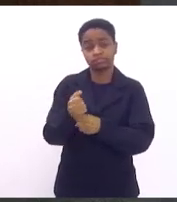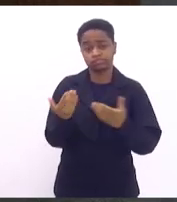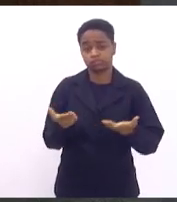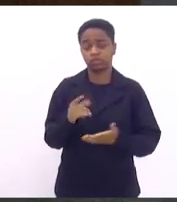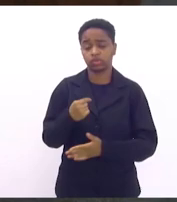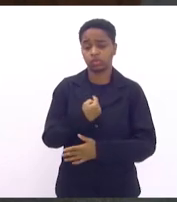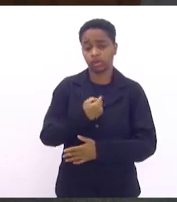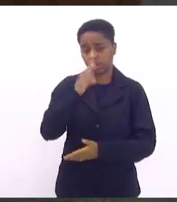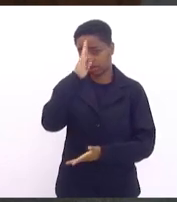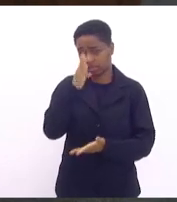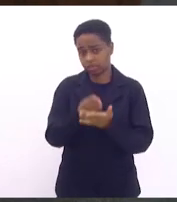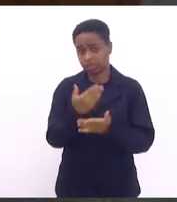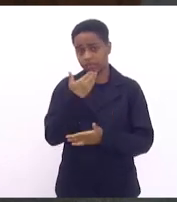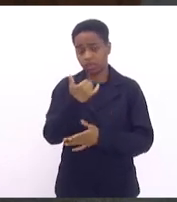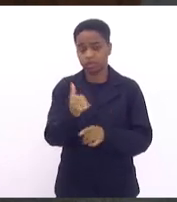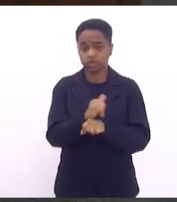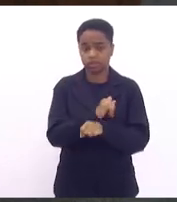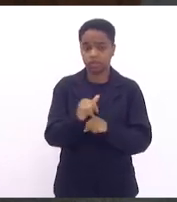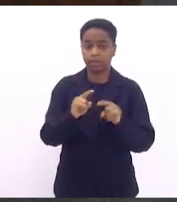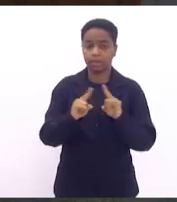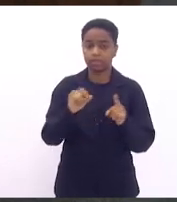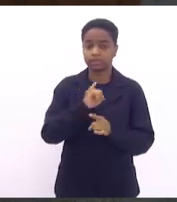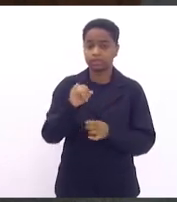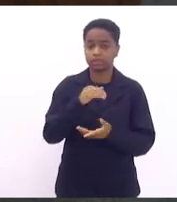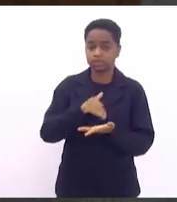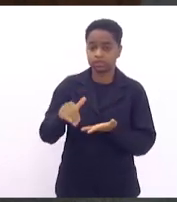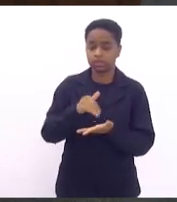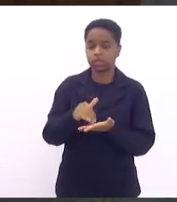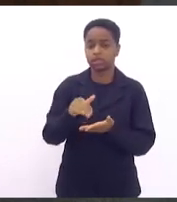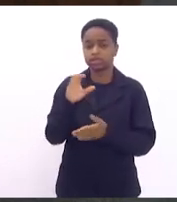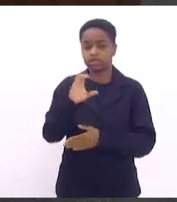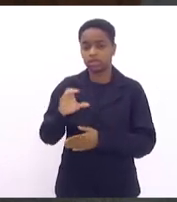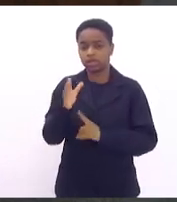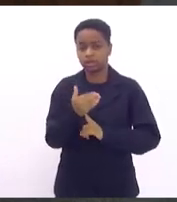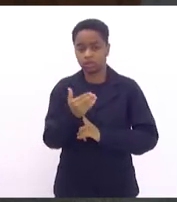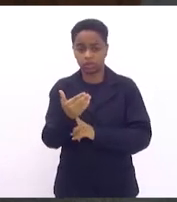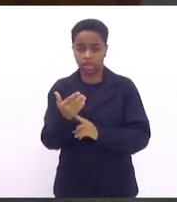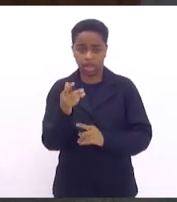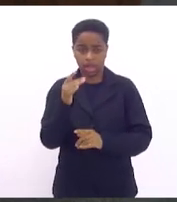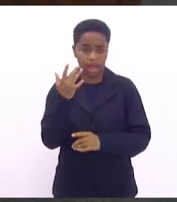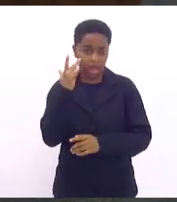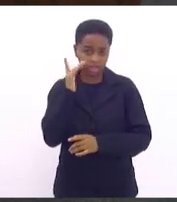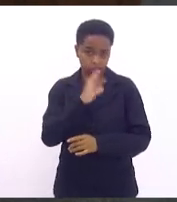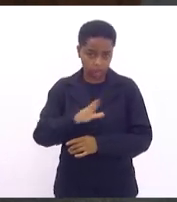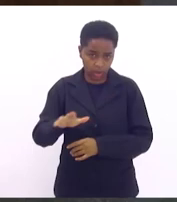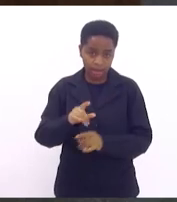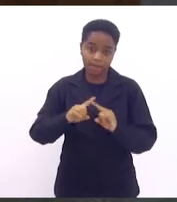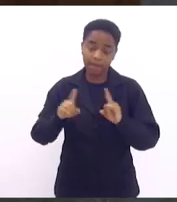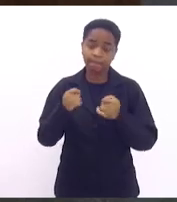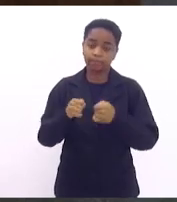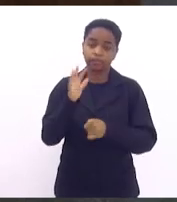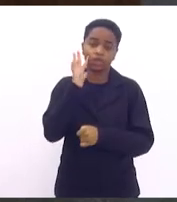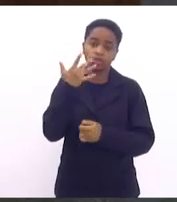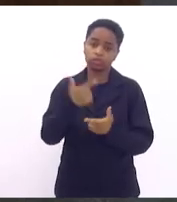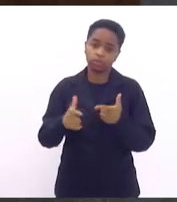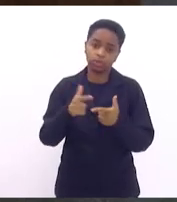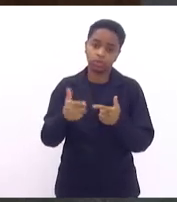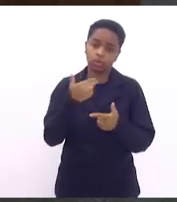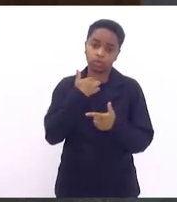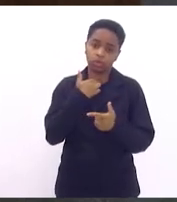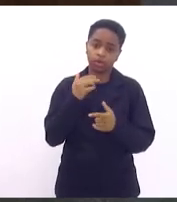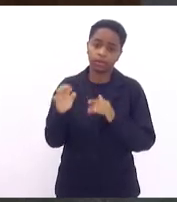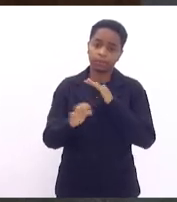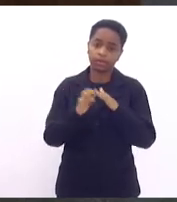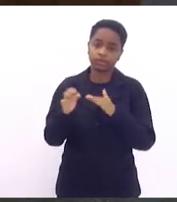melhor maneira. Mas, se por alguma razão a Secretaria de Ciência e Tecnologia, a FAETEC, acharem que não, tem que resolver o problema. Não pode ser uma empresa que não é credenciada com quase